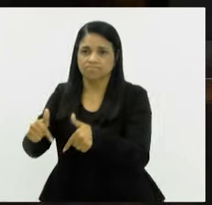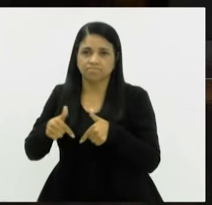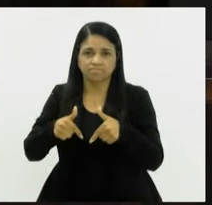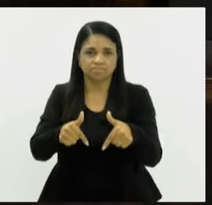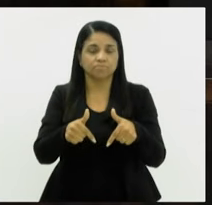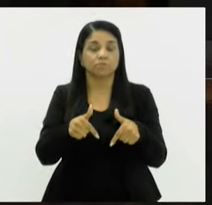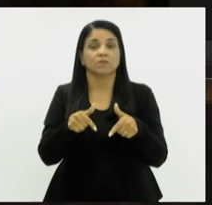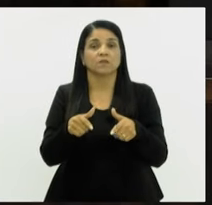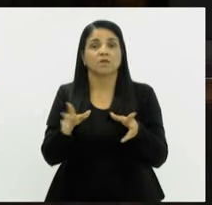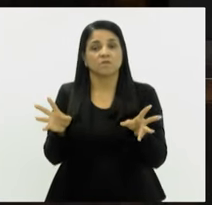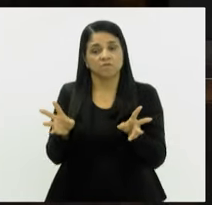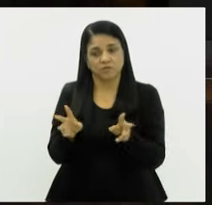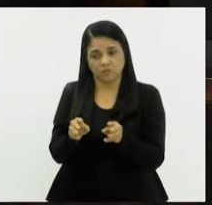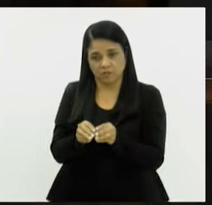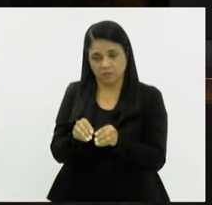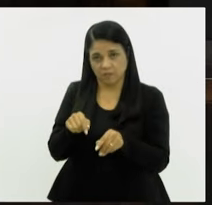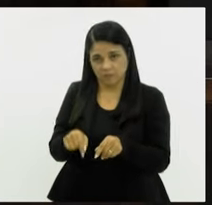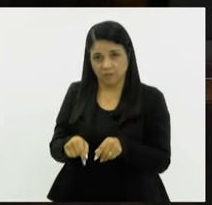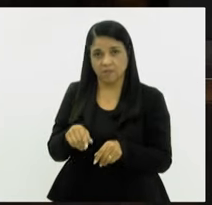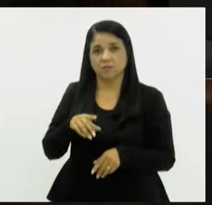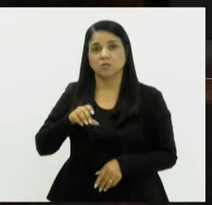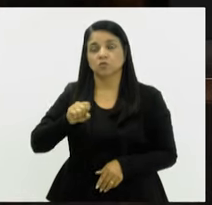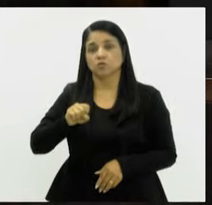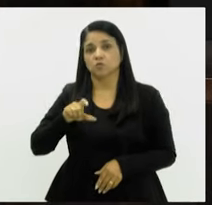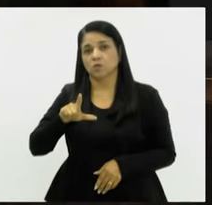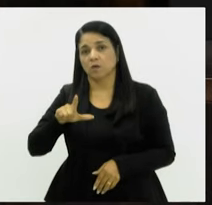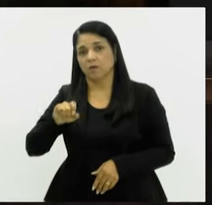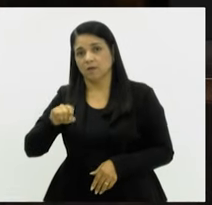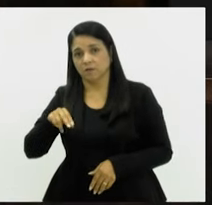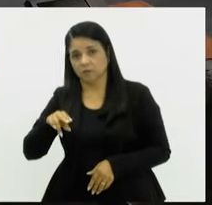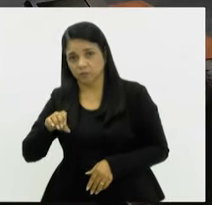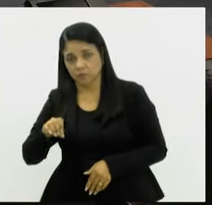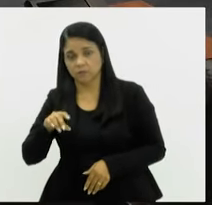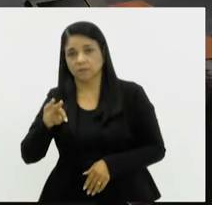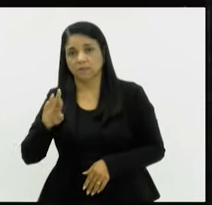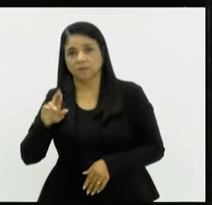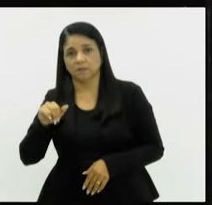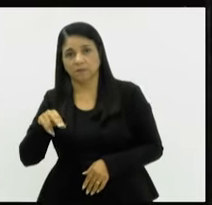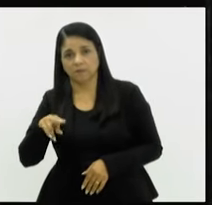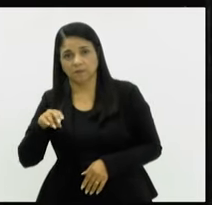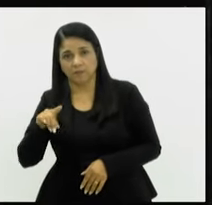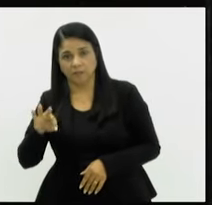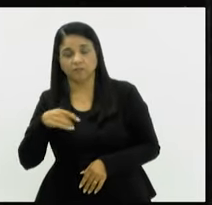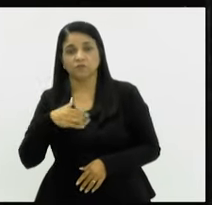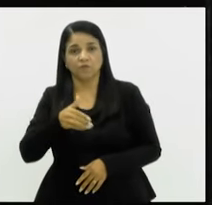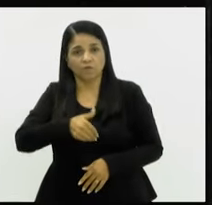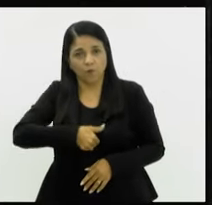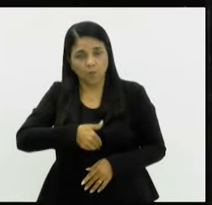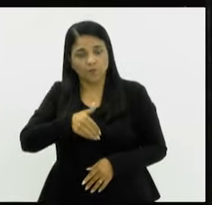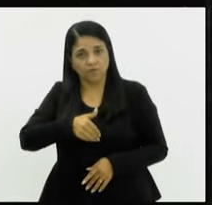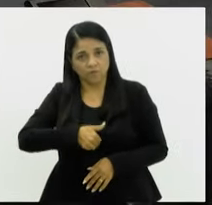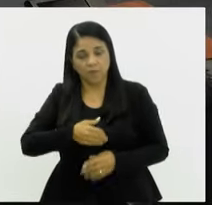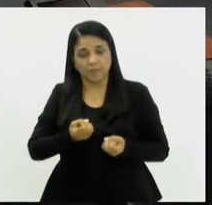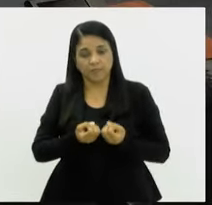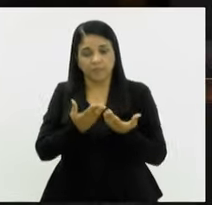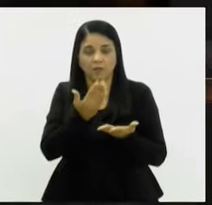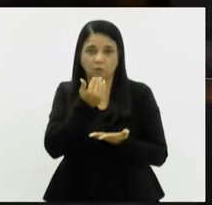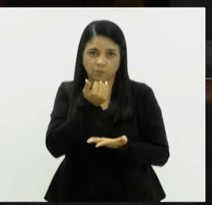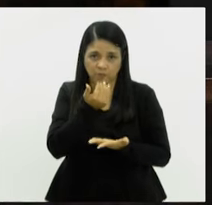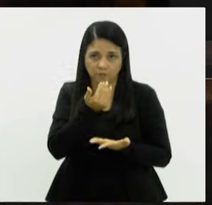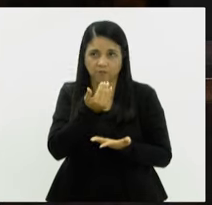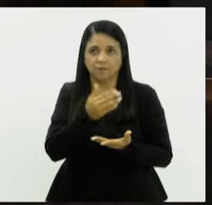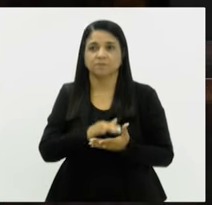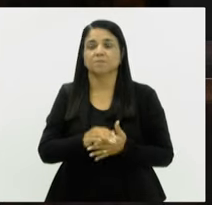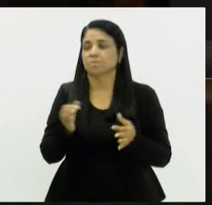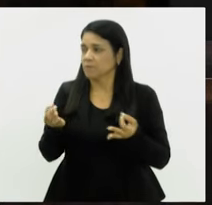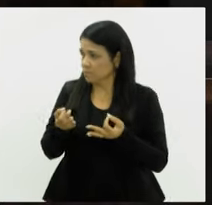aqui mesmo, pois cito não. Solano Trindade, tem gente com fome, tem gente com fome, dá de comer. Perfeito, deputada. Me permite uma